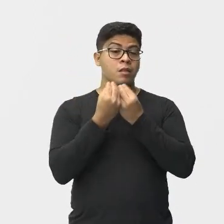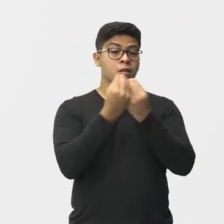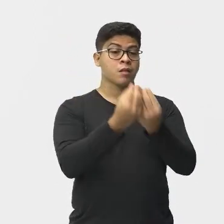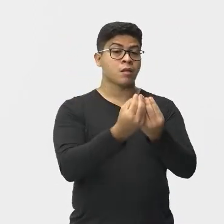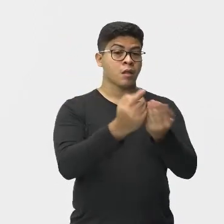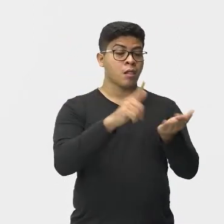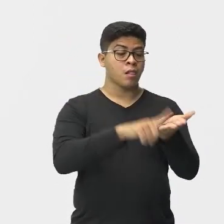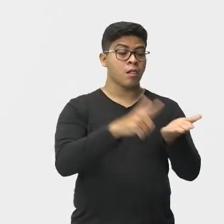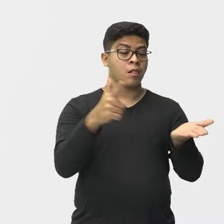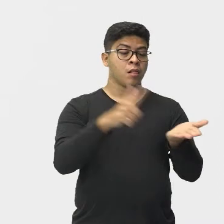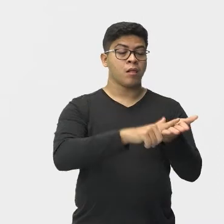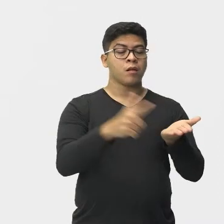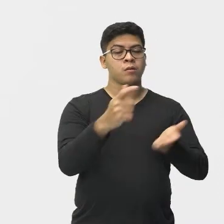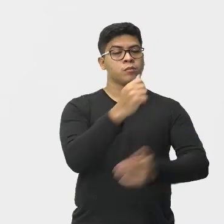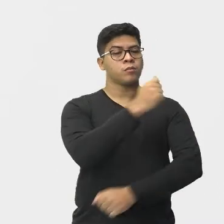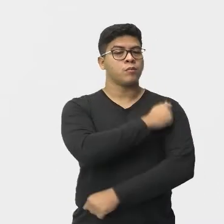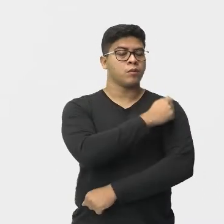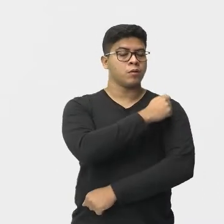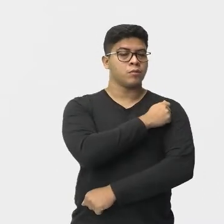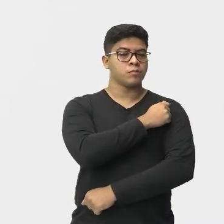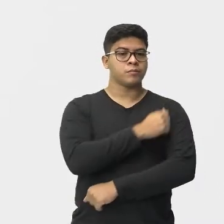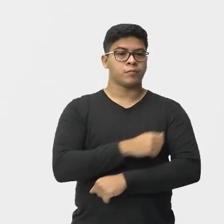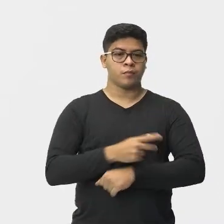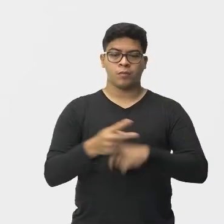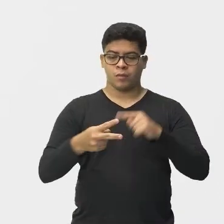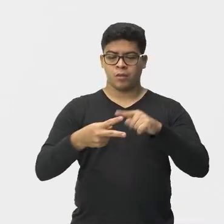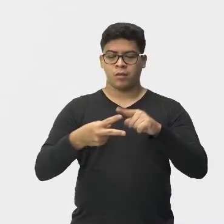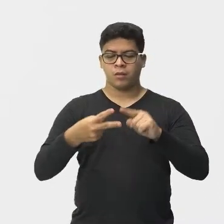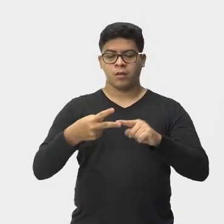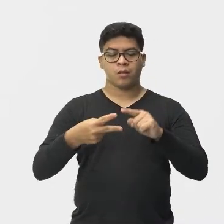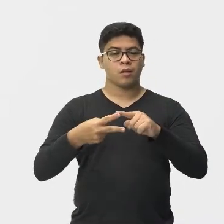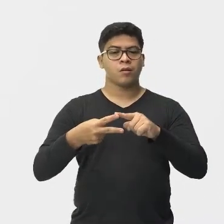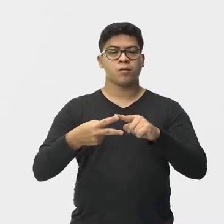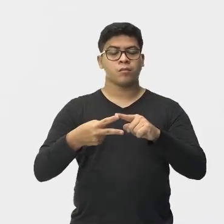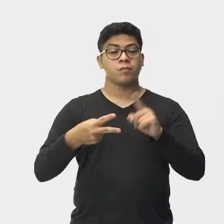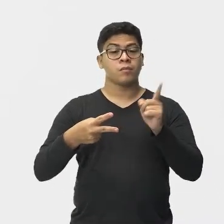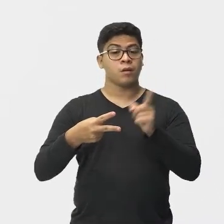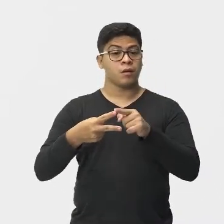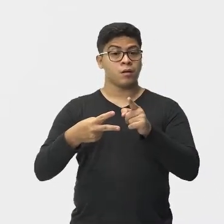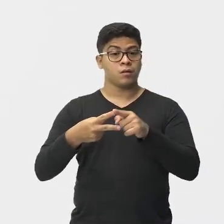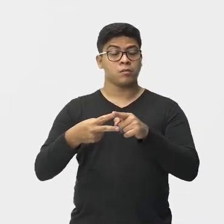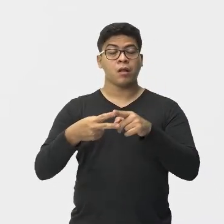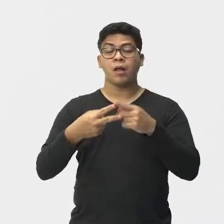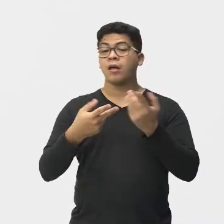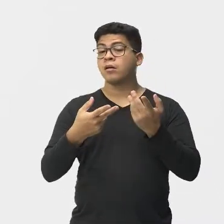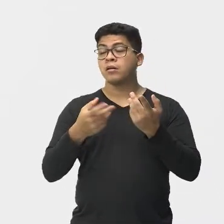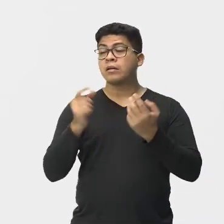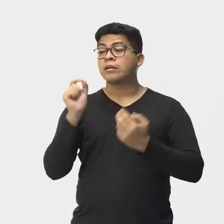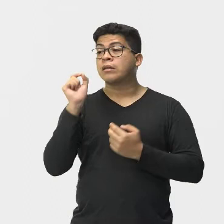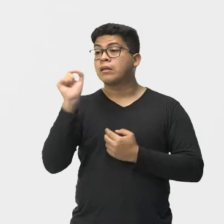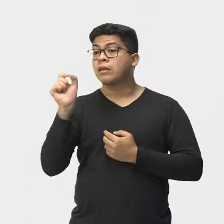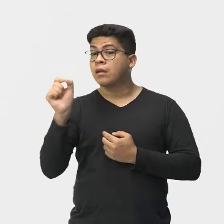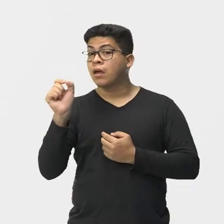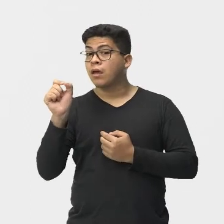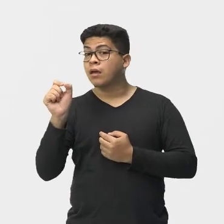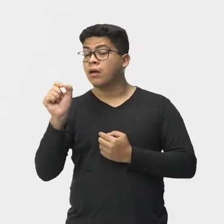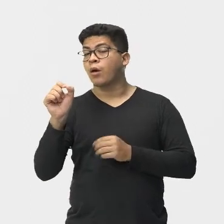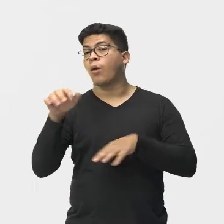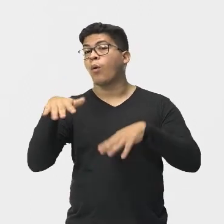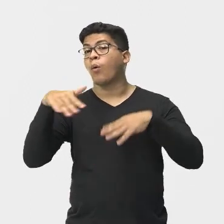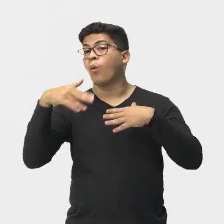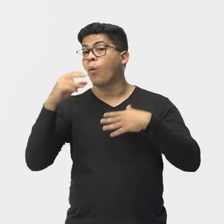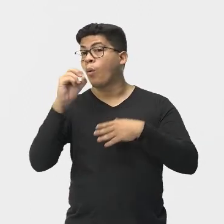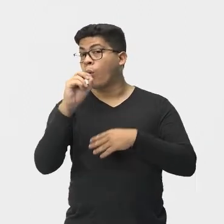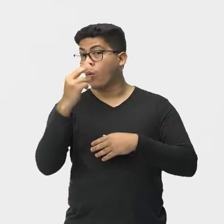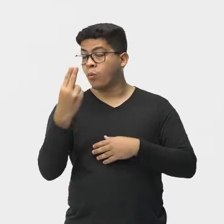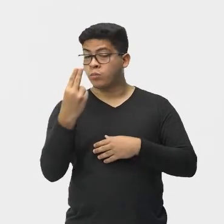o complemento, quais são as perguntas que nós devemos fazer? A quem ou para quem? Aqui observem